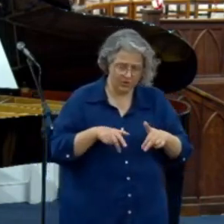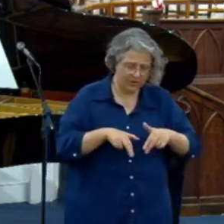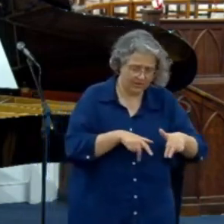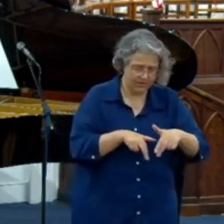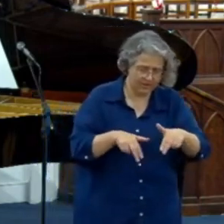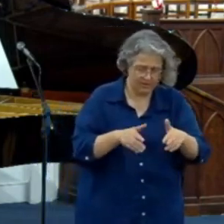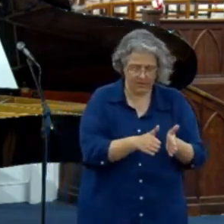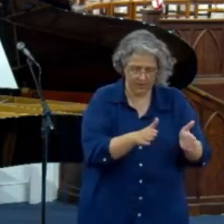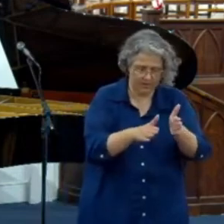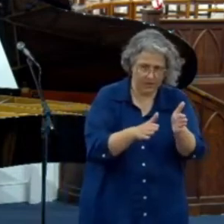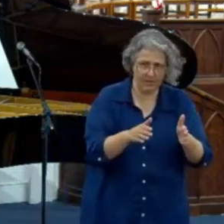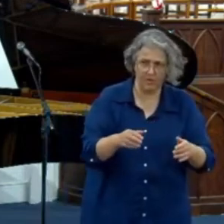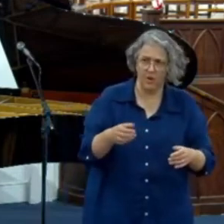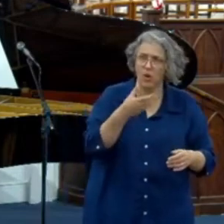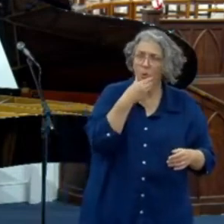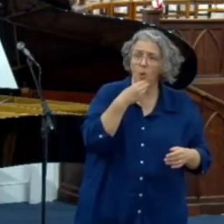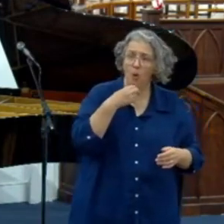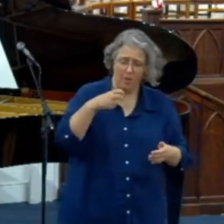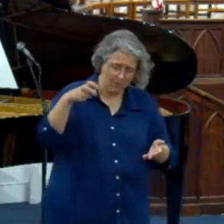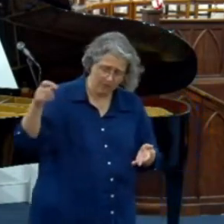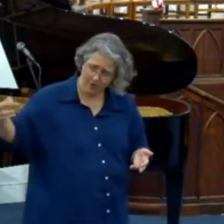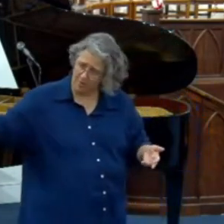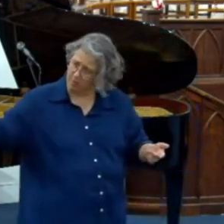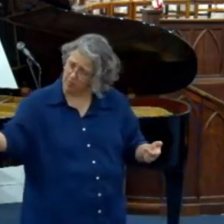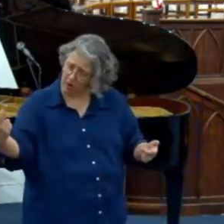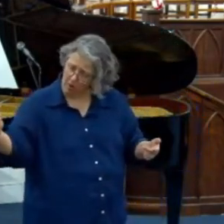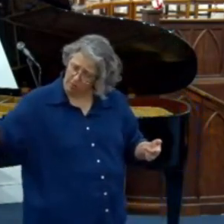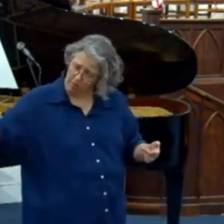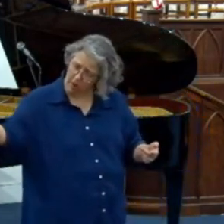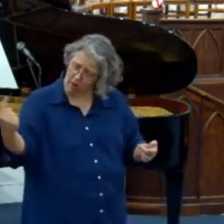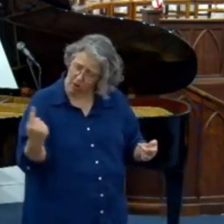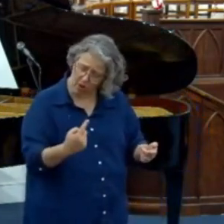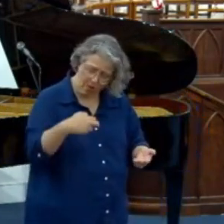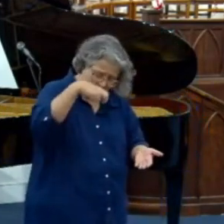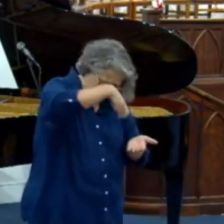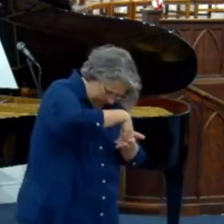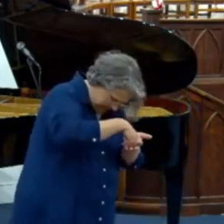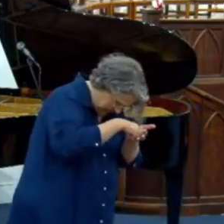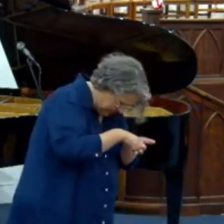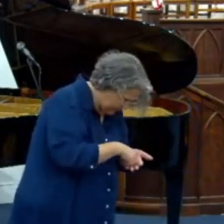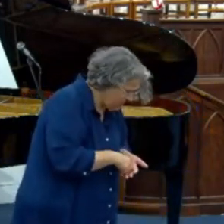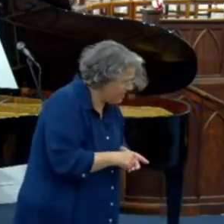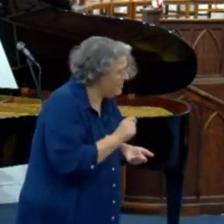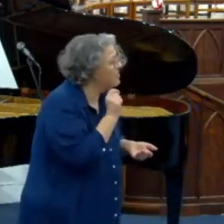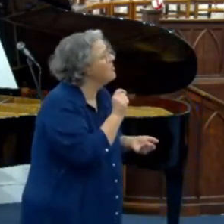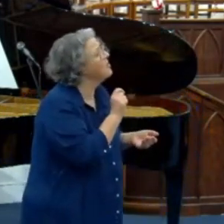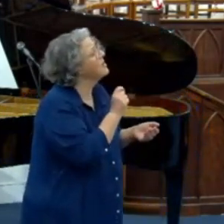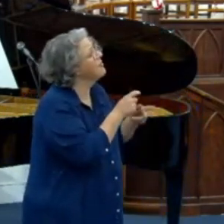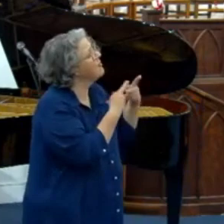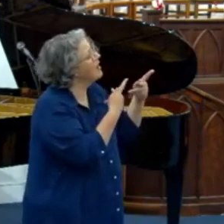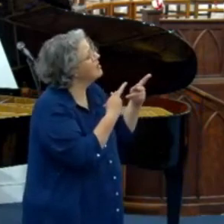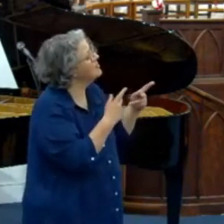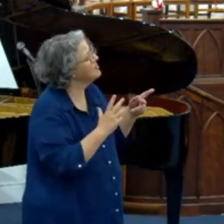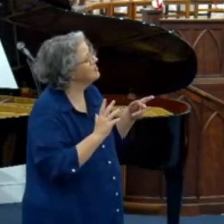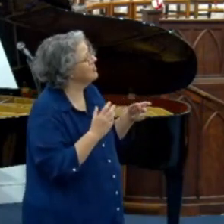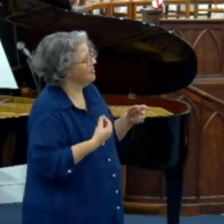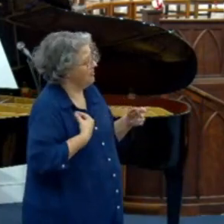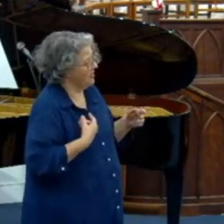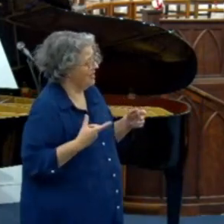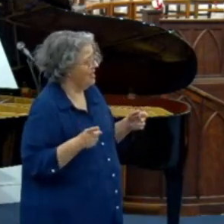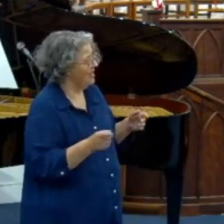encontro e, ajoelhando-se diante dele, perguntou: bom mestre, que farei para herdar a vida